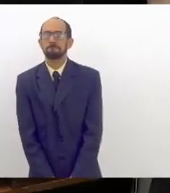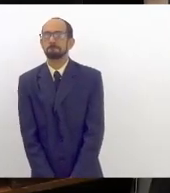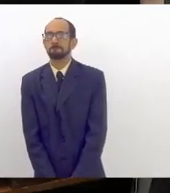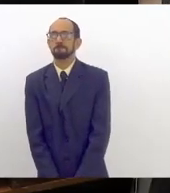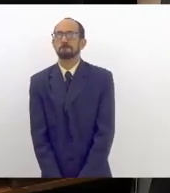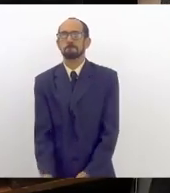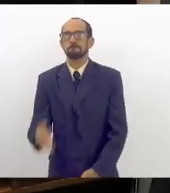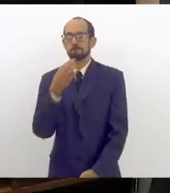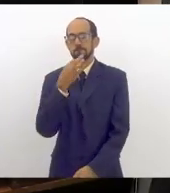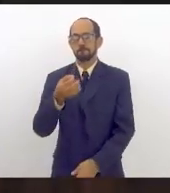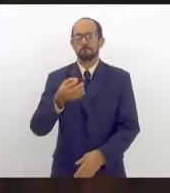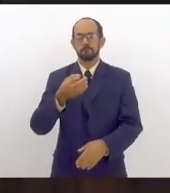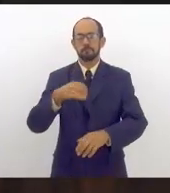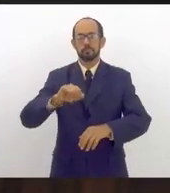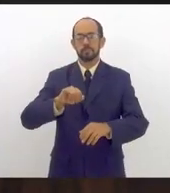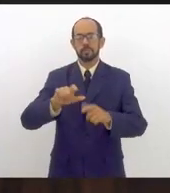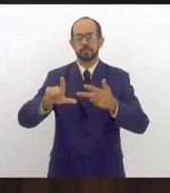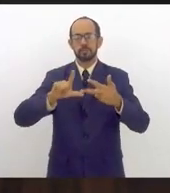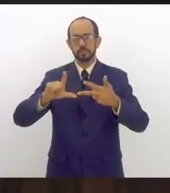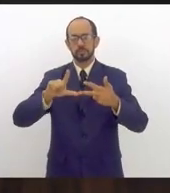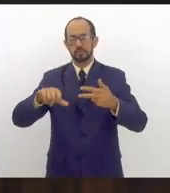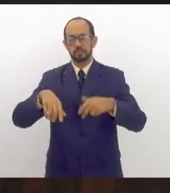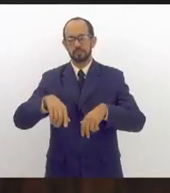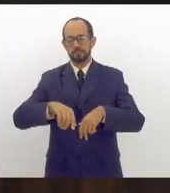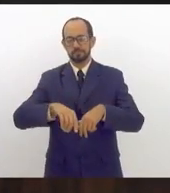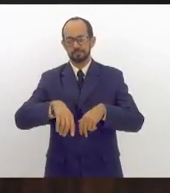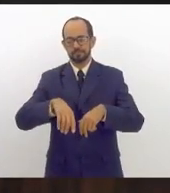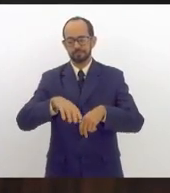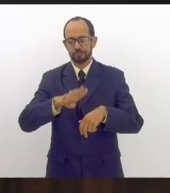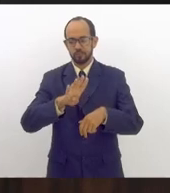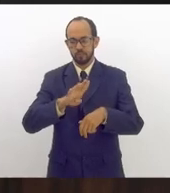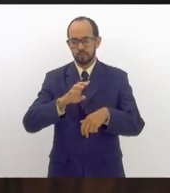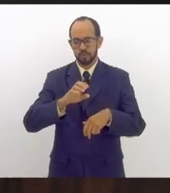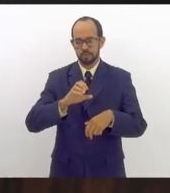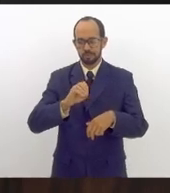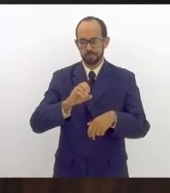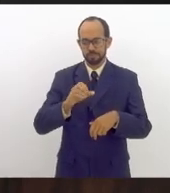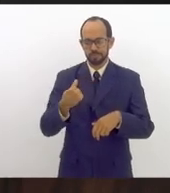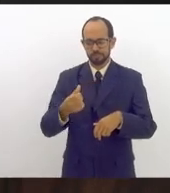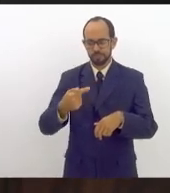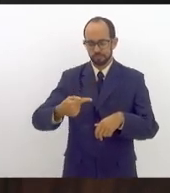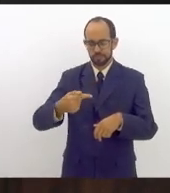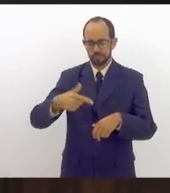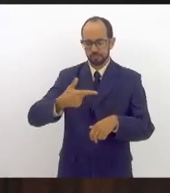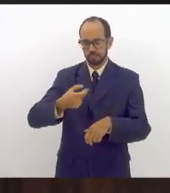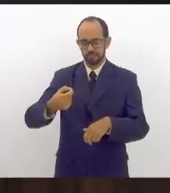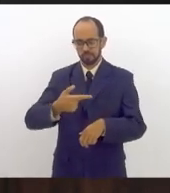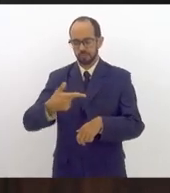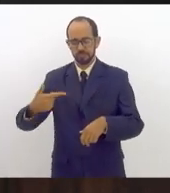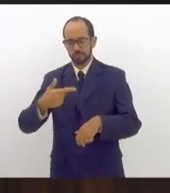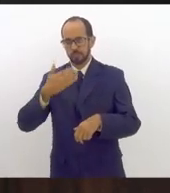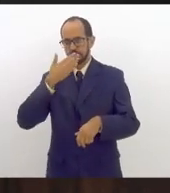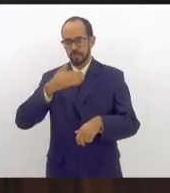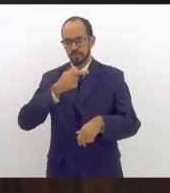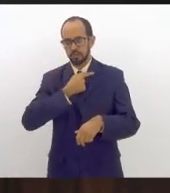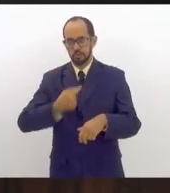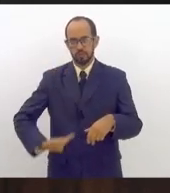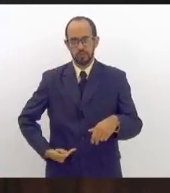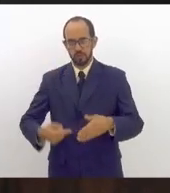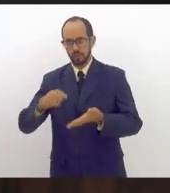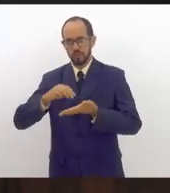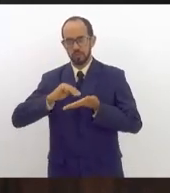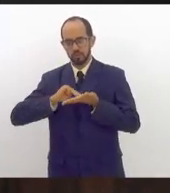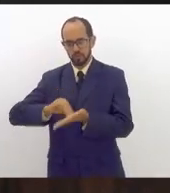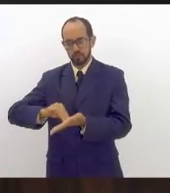Indicação legislativa número 607, 22, de autoria do deputado subtenente Bernardo. Solicita ao excelentíssimo senhor governador do Estado do Rio de Janeiro o envio de